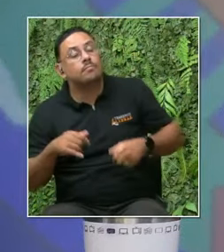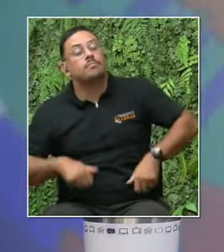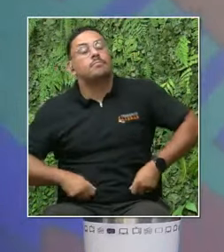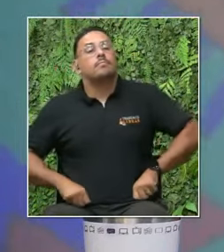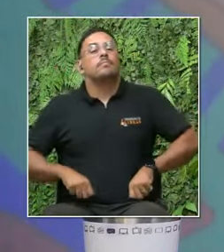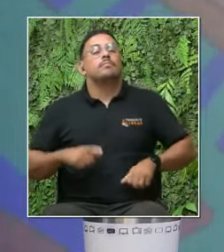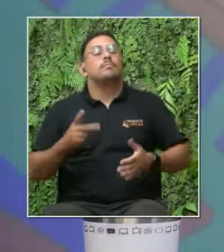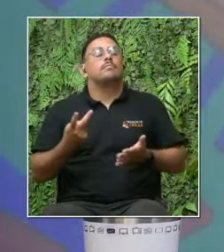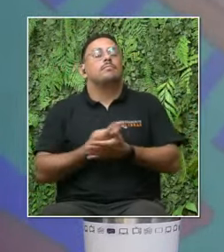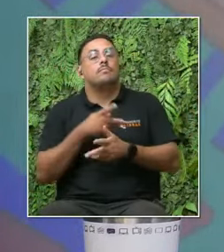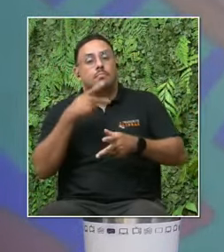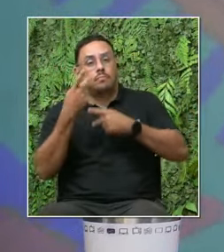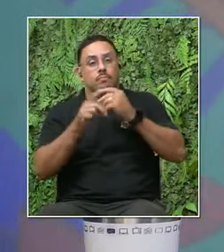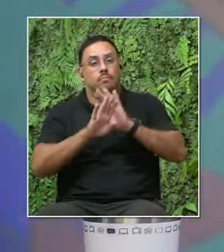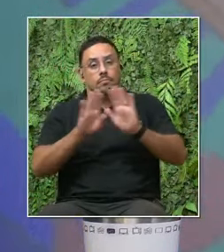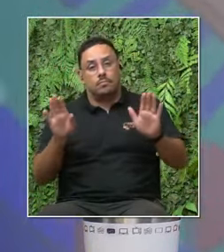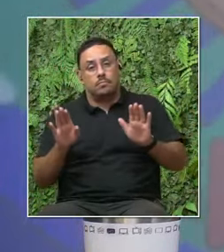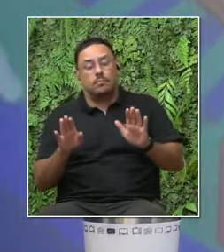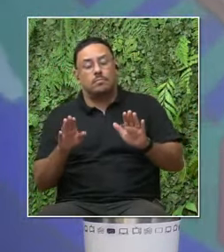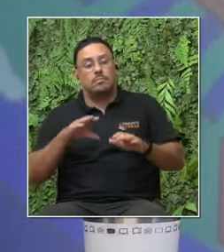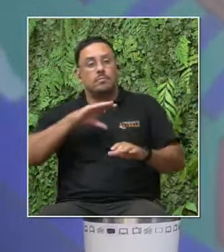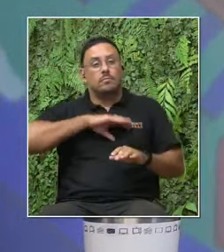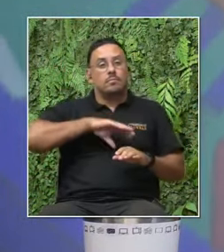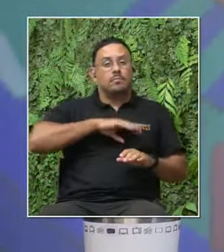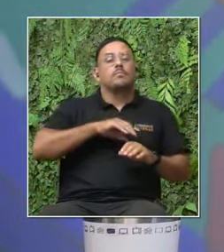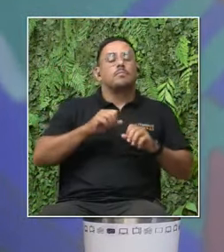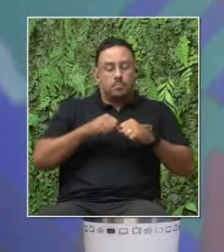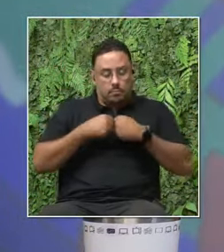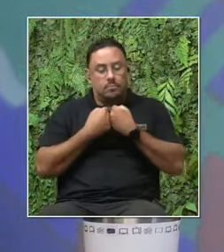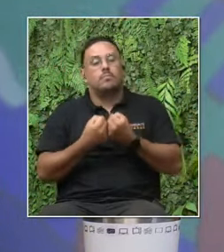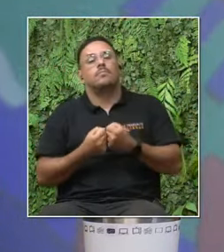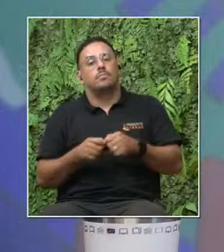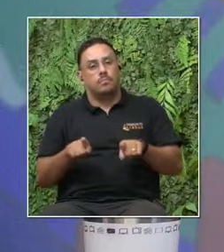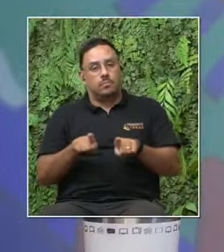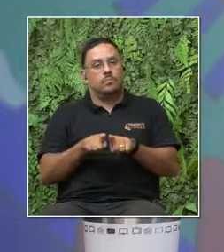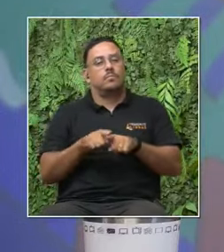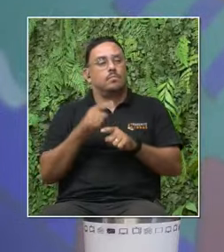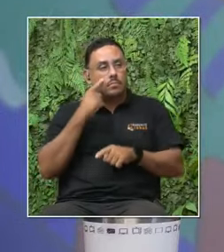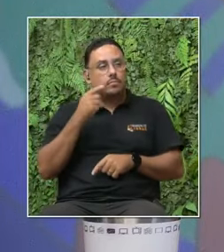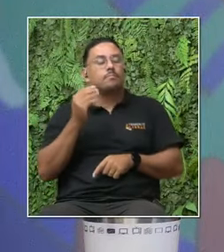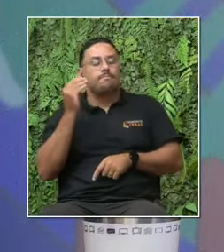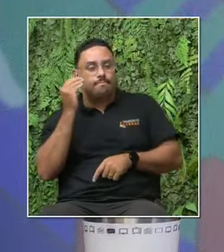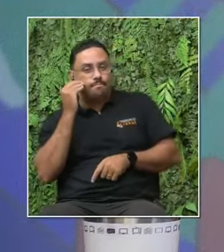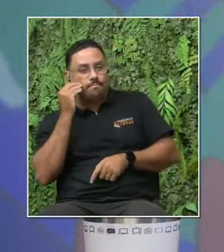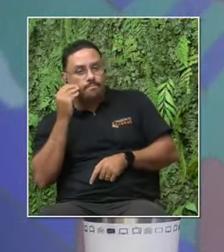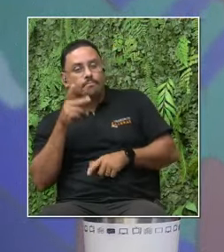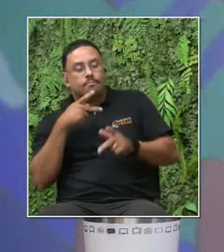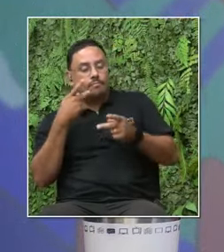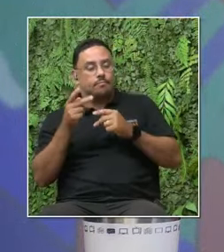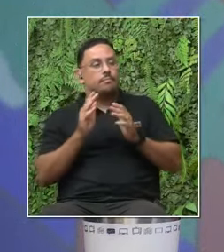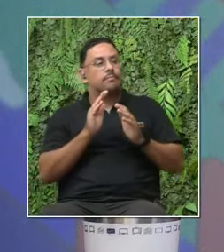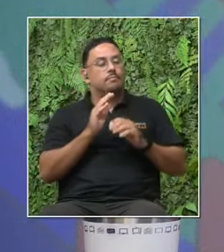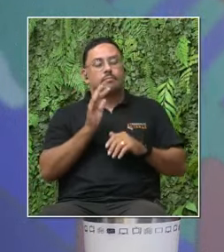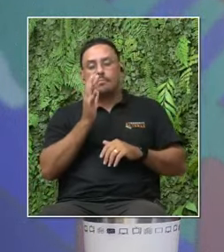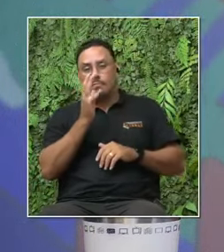Eh não falando o português e se esforçando aliás digga de passagem para tentar falar pausadamente para que a gente também possa